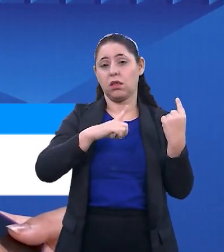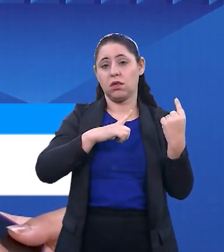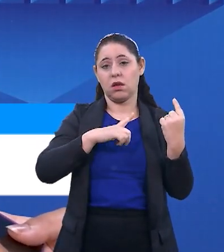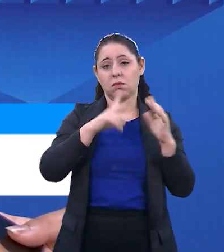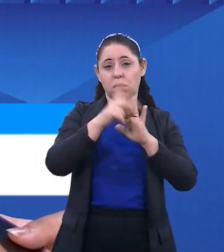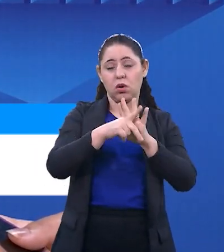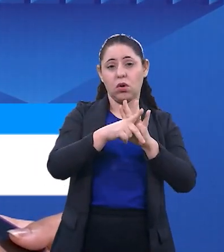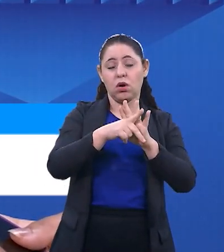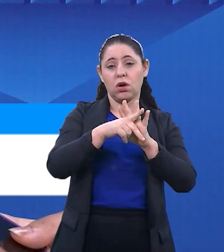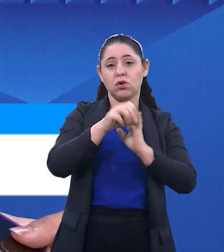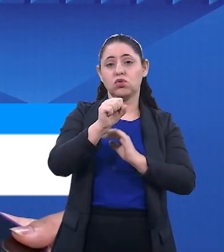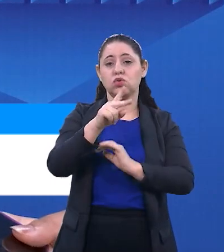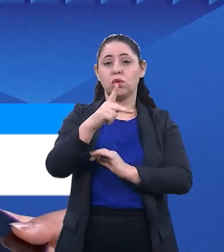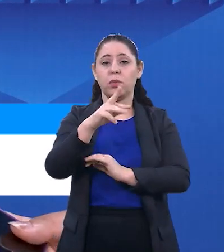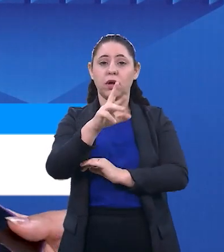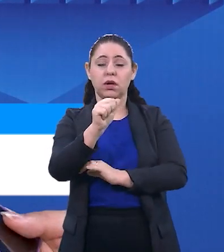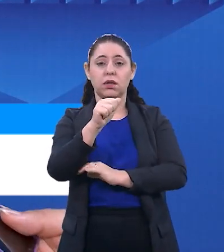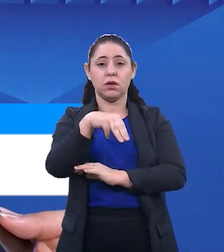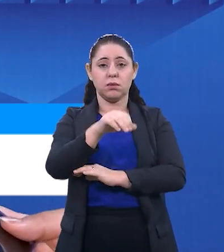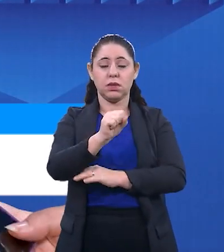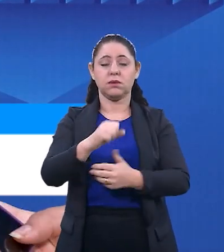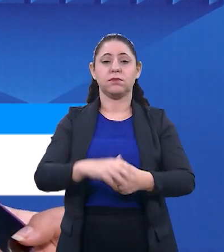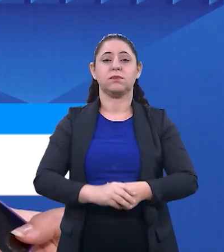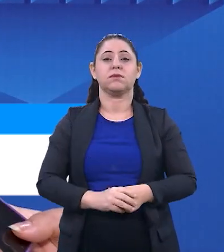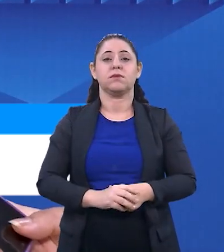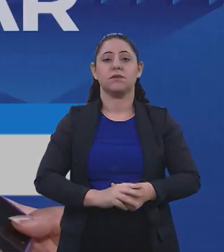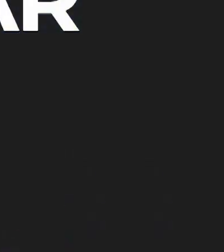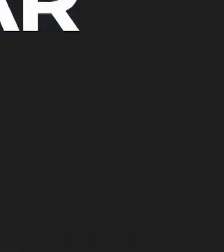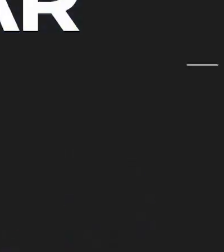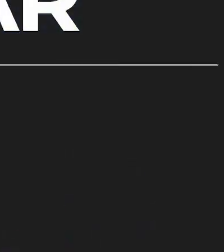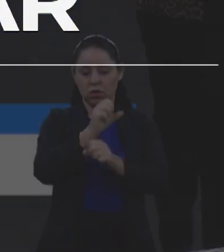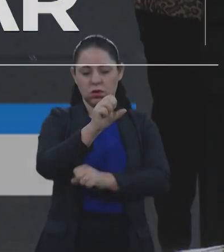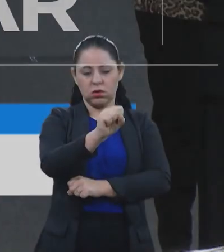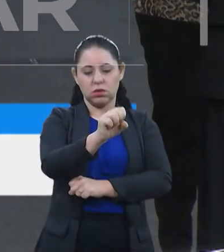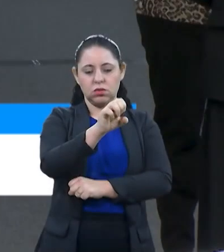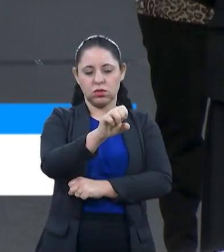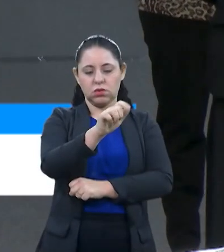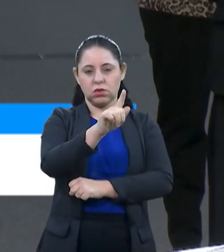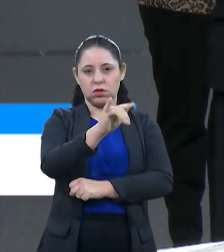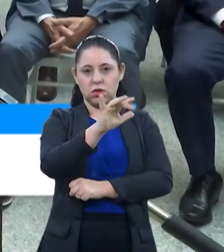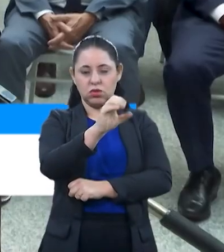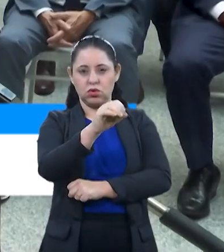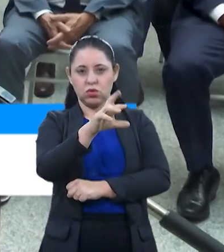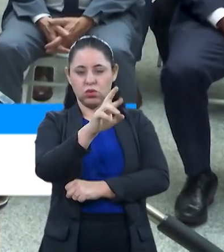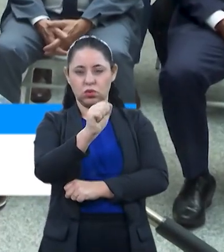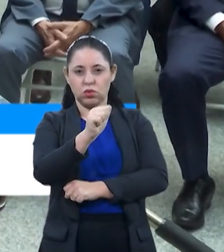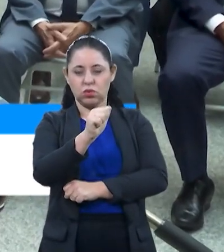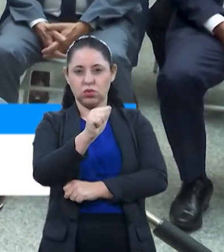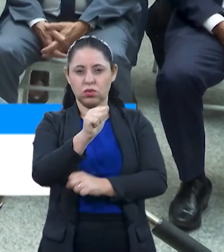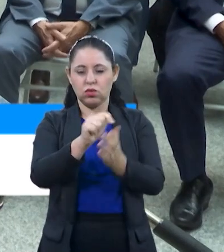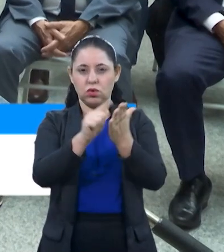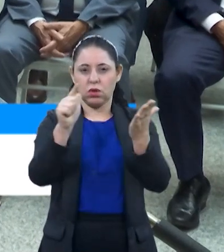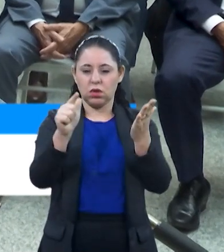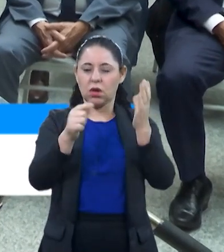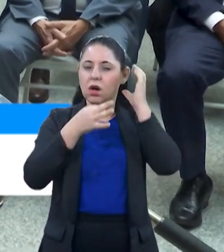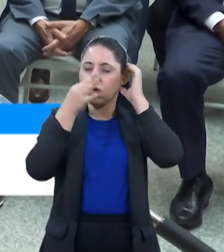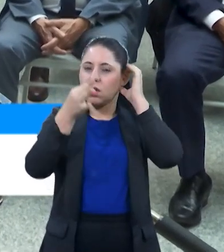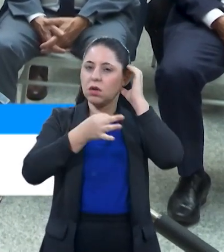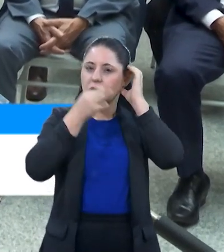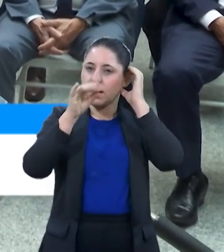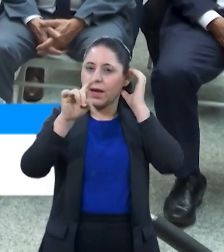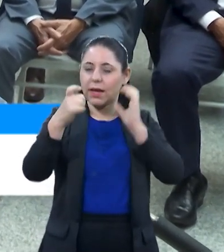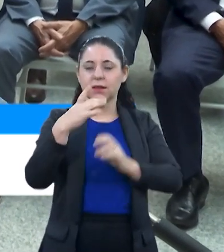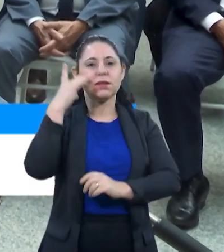está estabelecido no programa do Hoje MS Supera. Aos 81 anos, Sérgio Cruz,